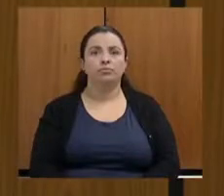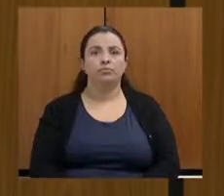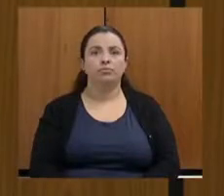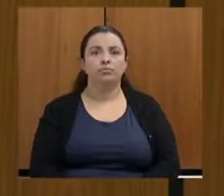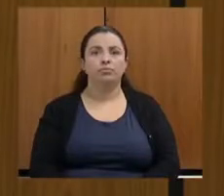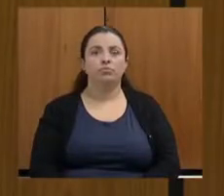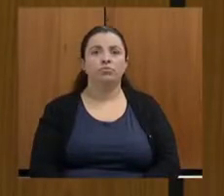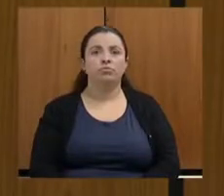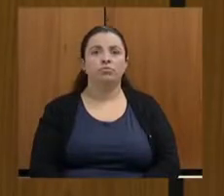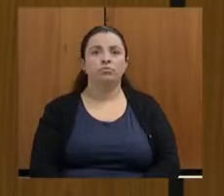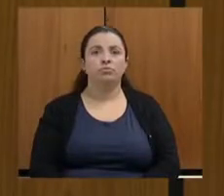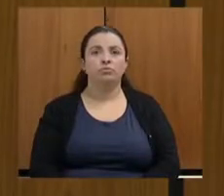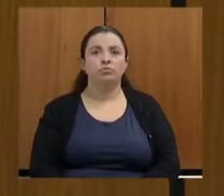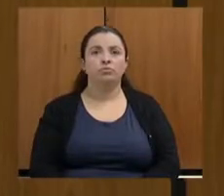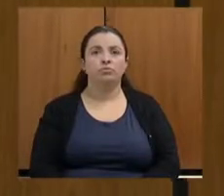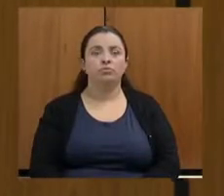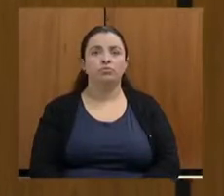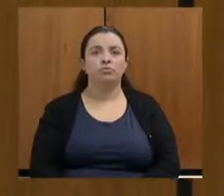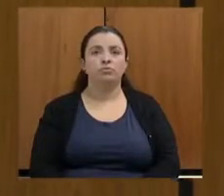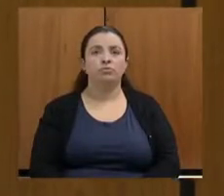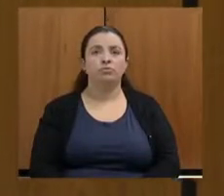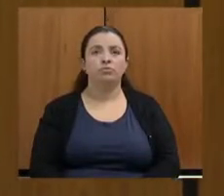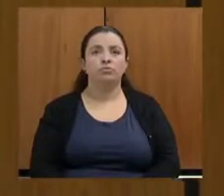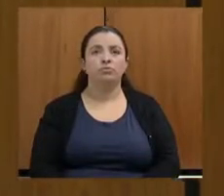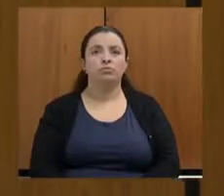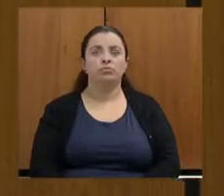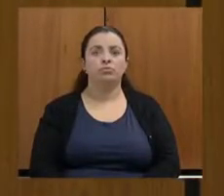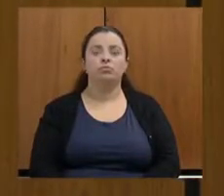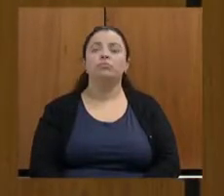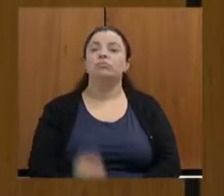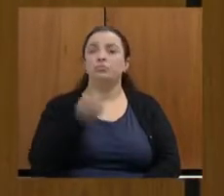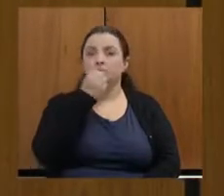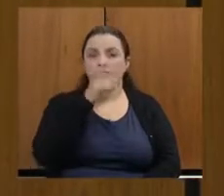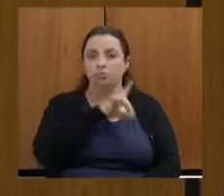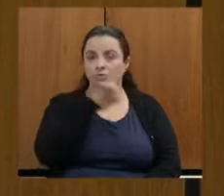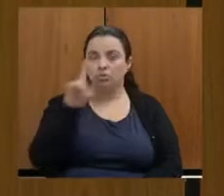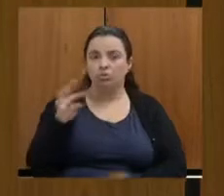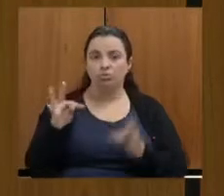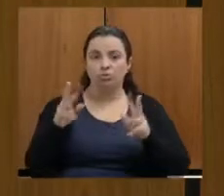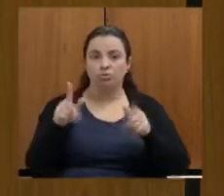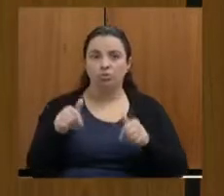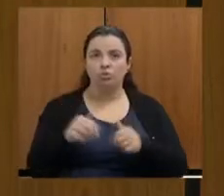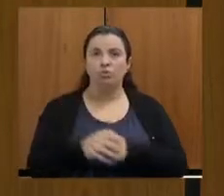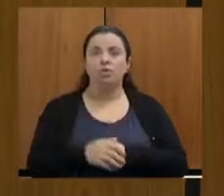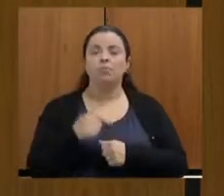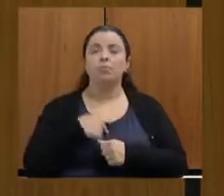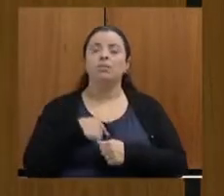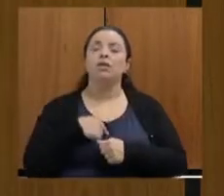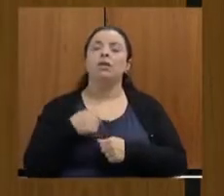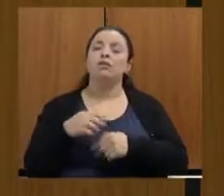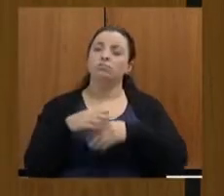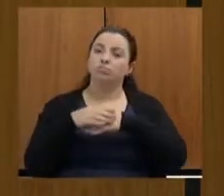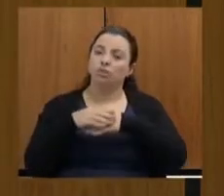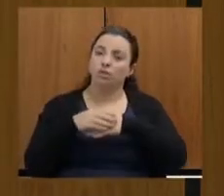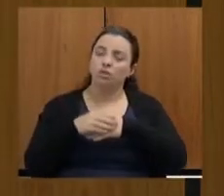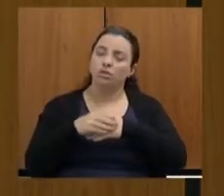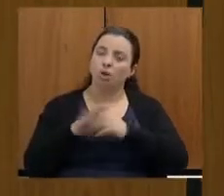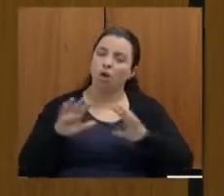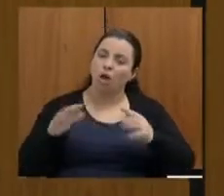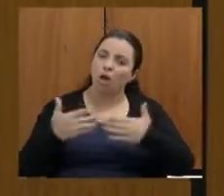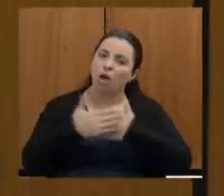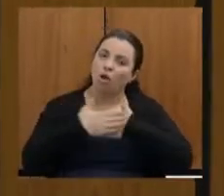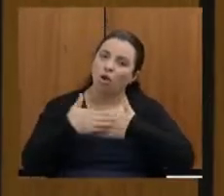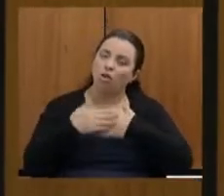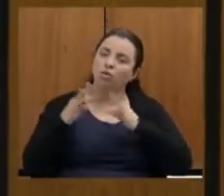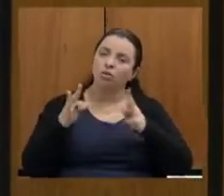e chutei o pé Bom dia para todos minhas saudações acolhedores para todos e espero